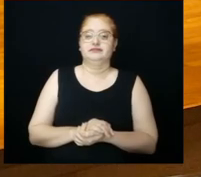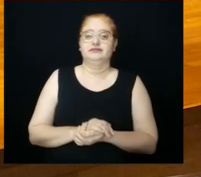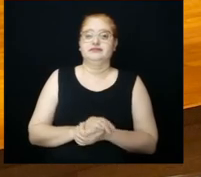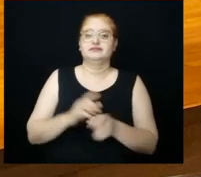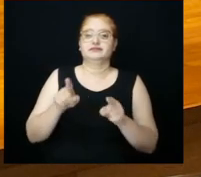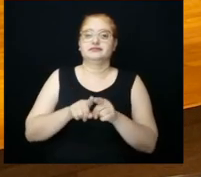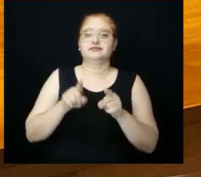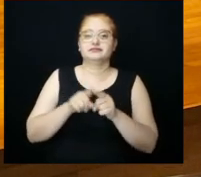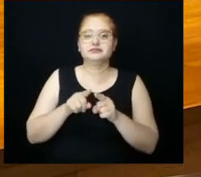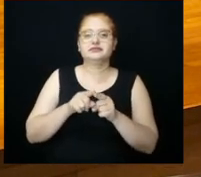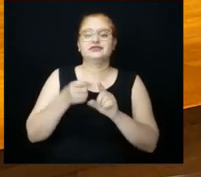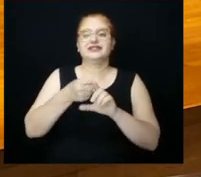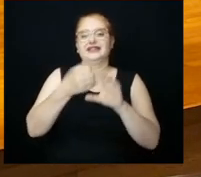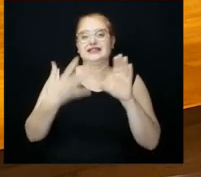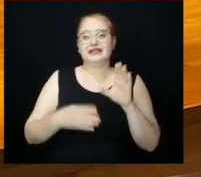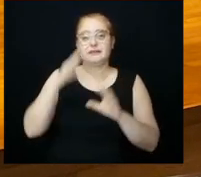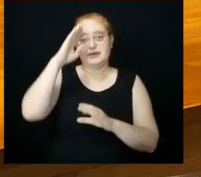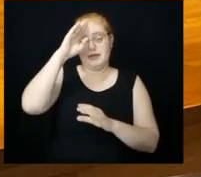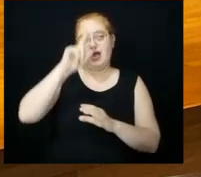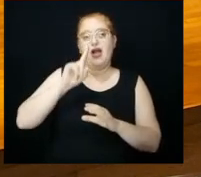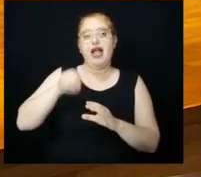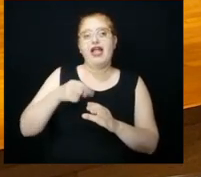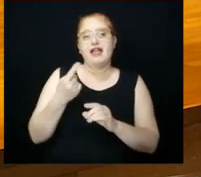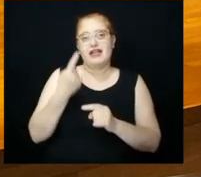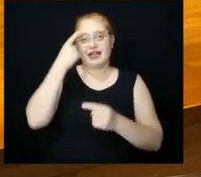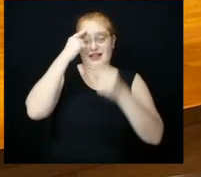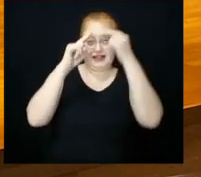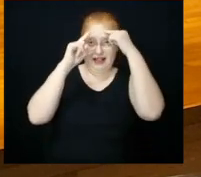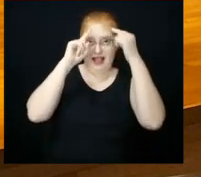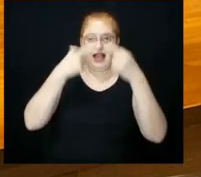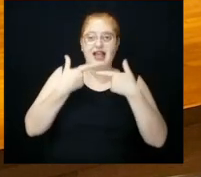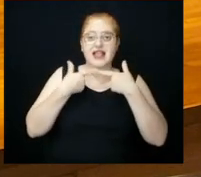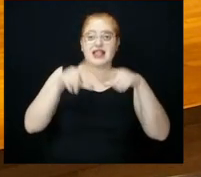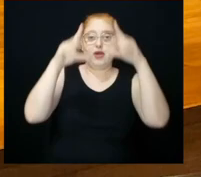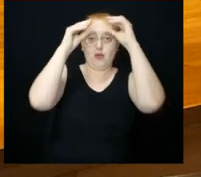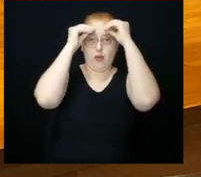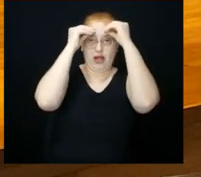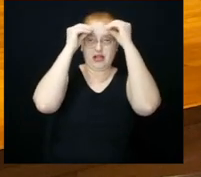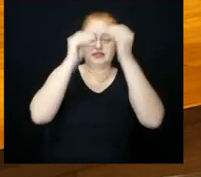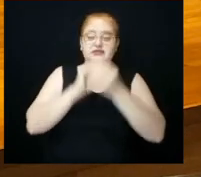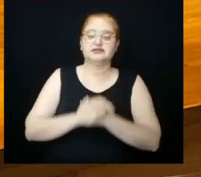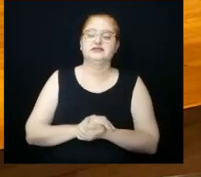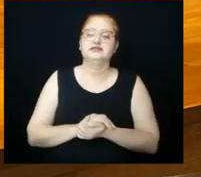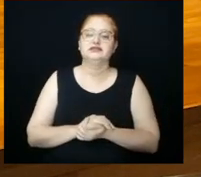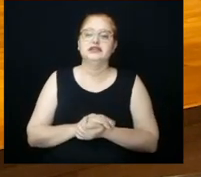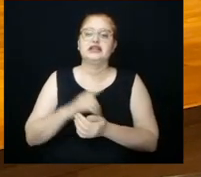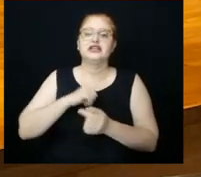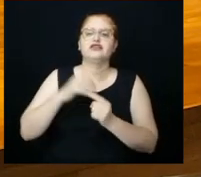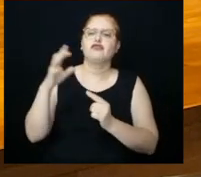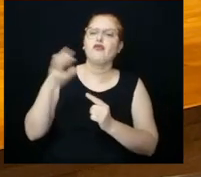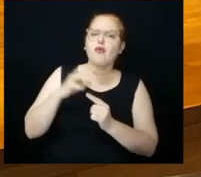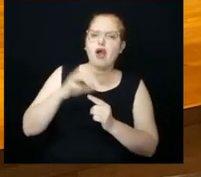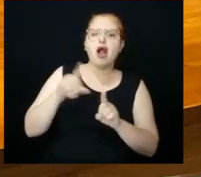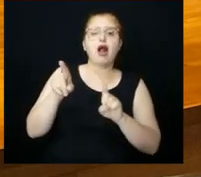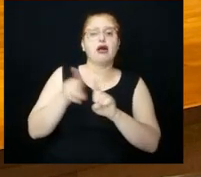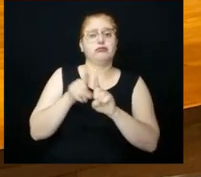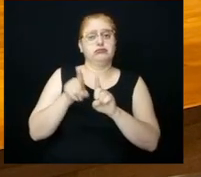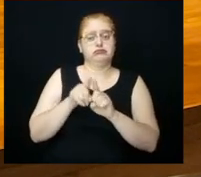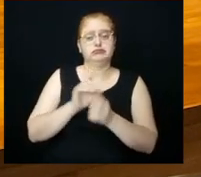uma das suas grandes características é a inventividade da linguagem, que vai ter a influência direta de...